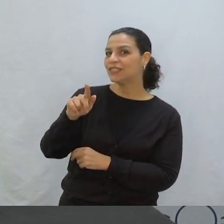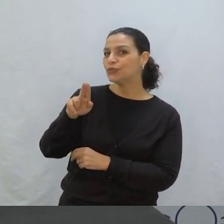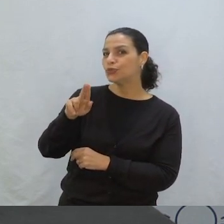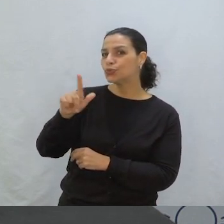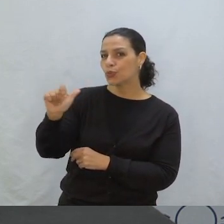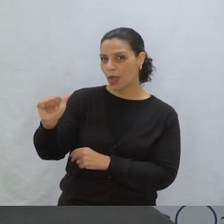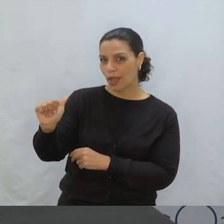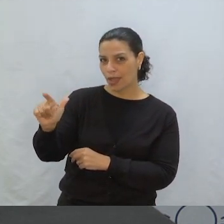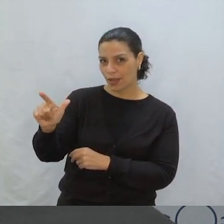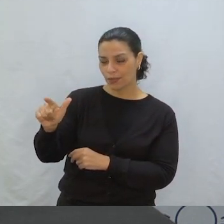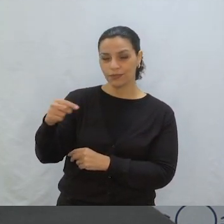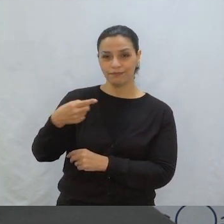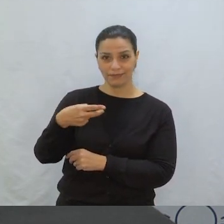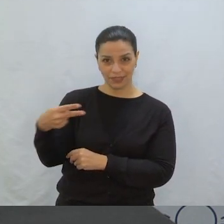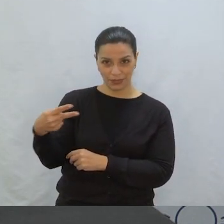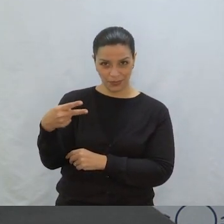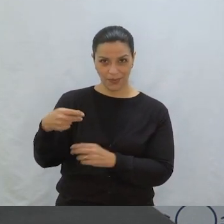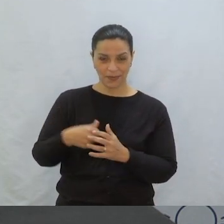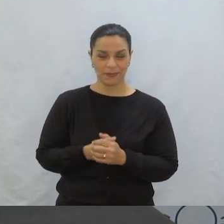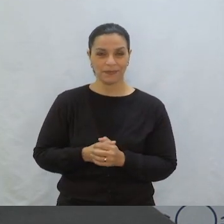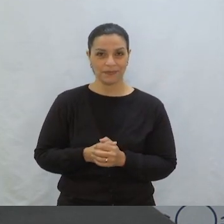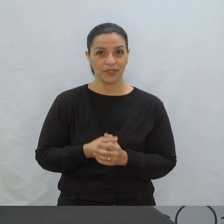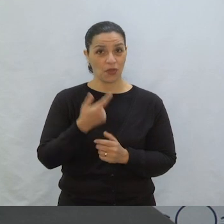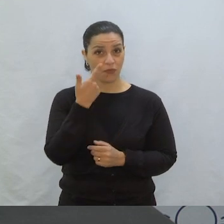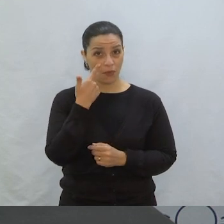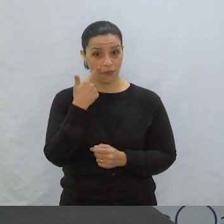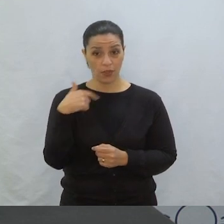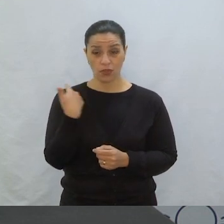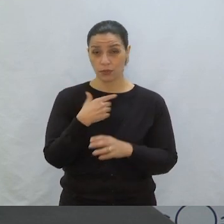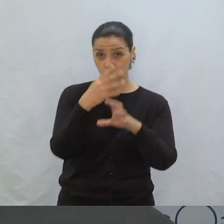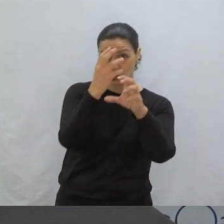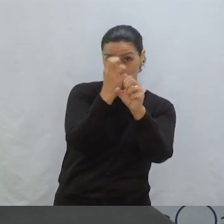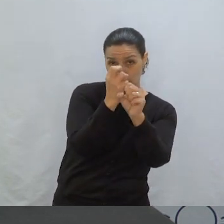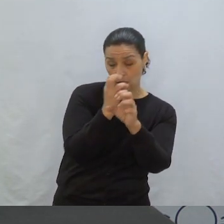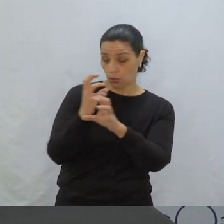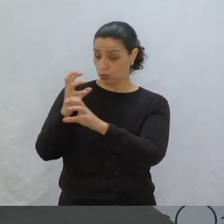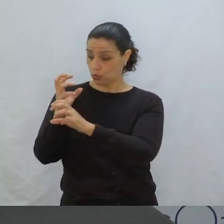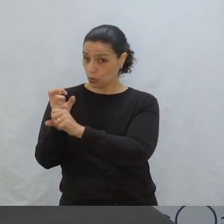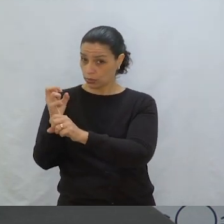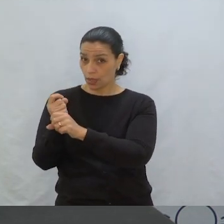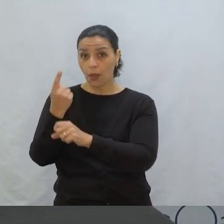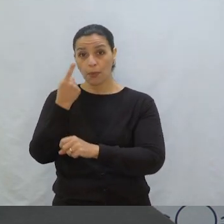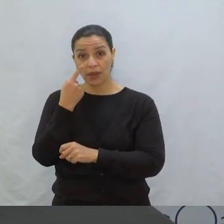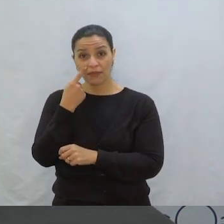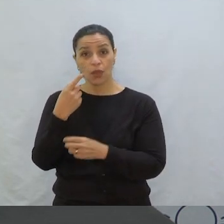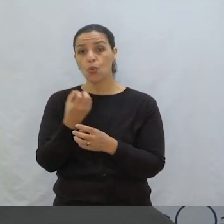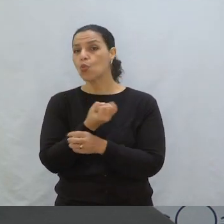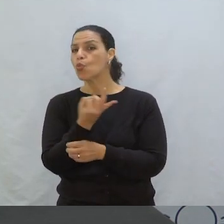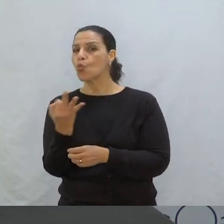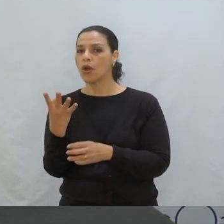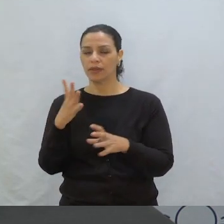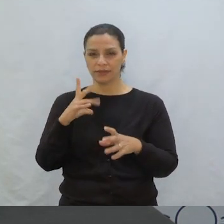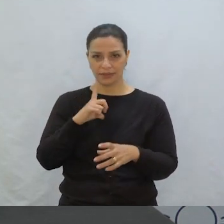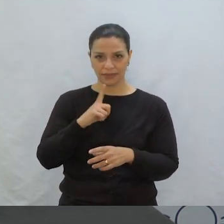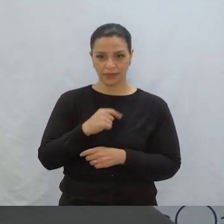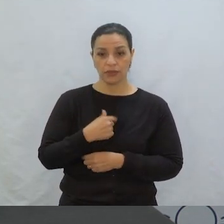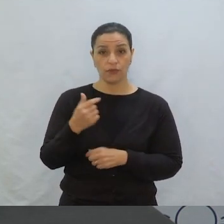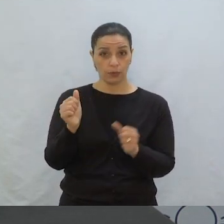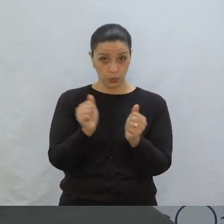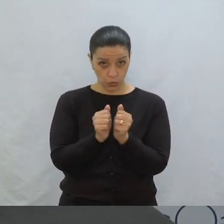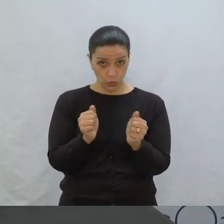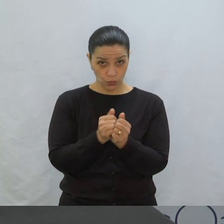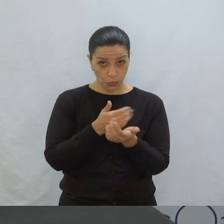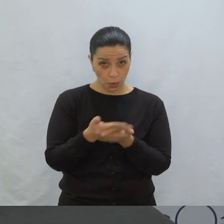de igual, este sinal aqui. Então, agora nós vamos contar as tampinhas juntas, todas as